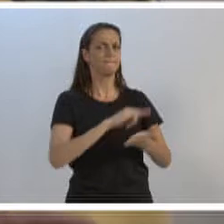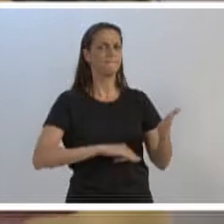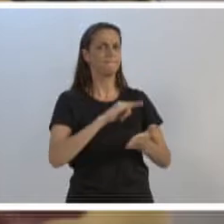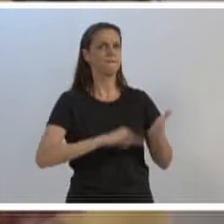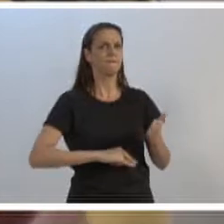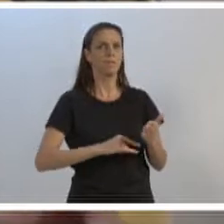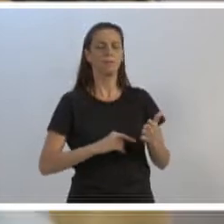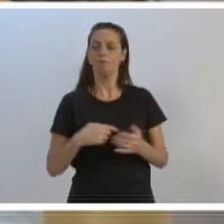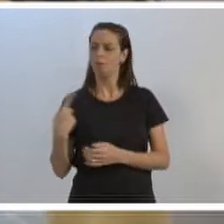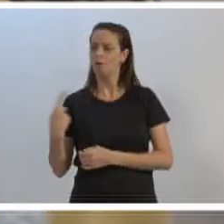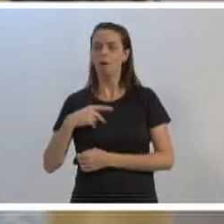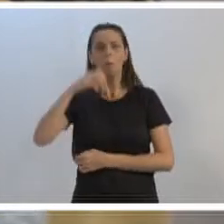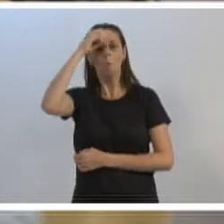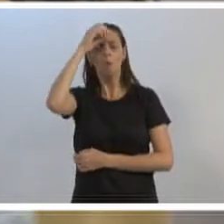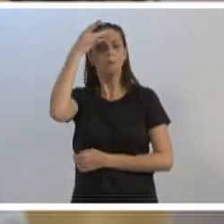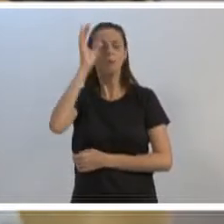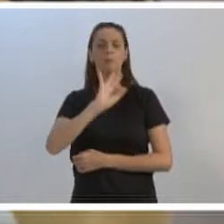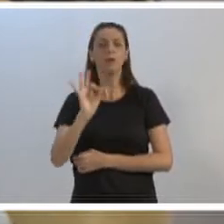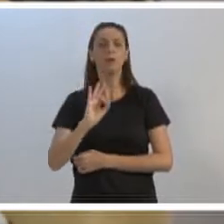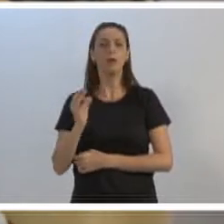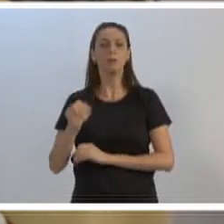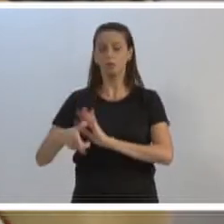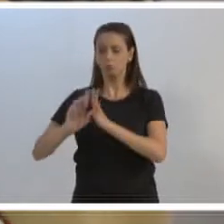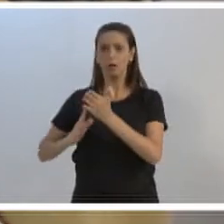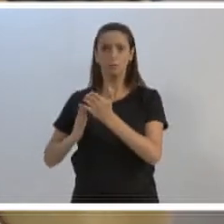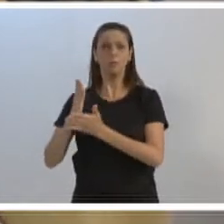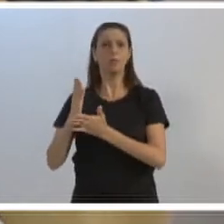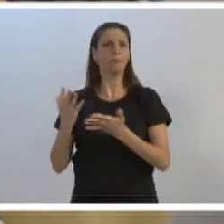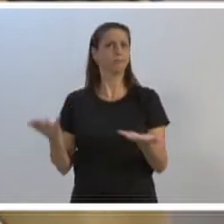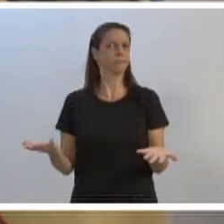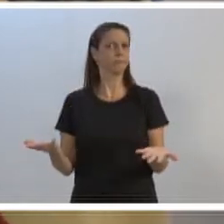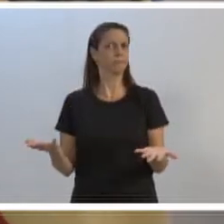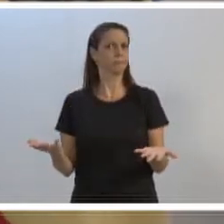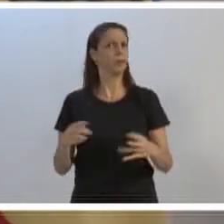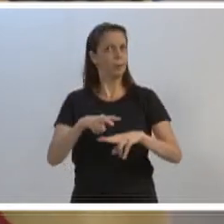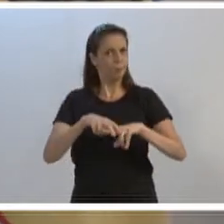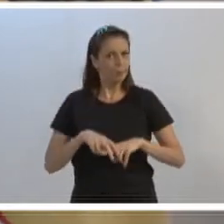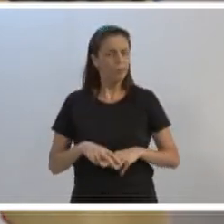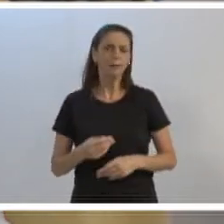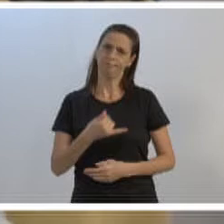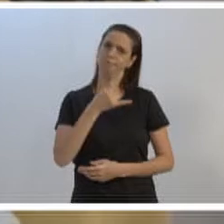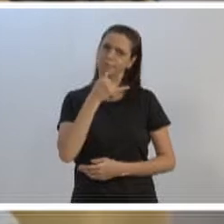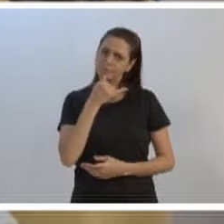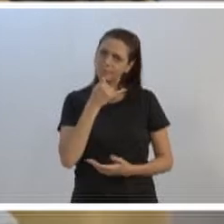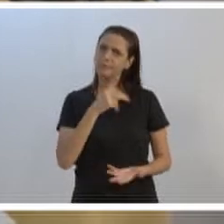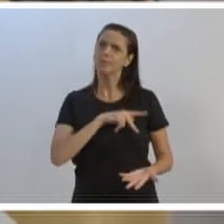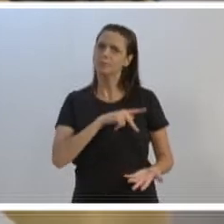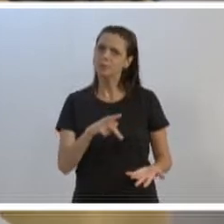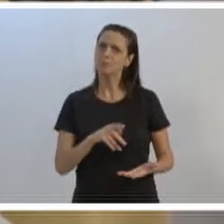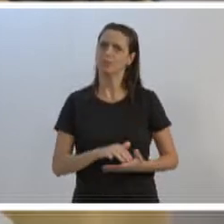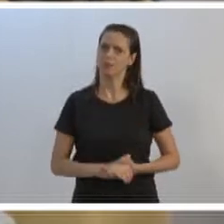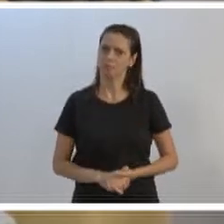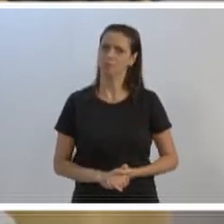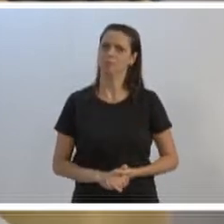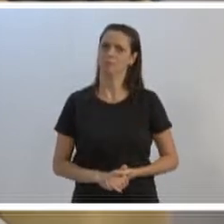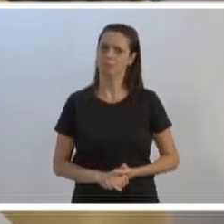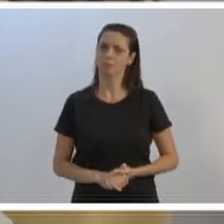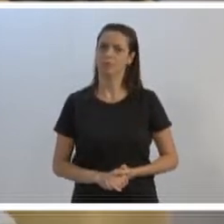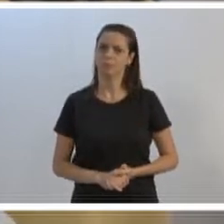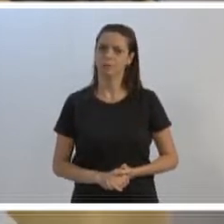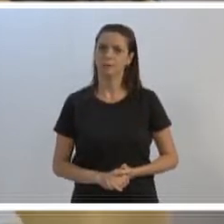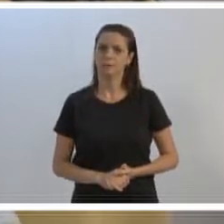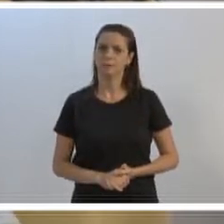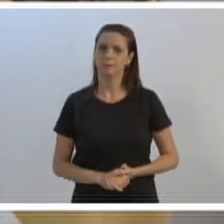aprovado nessa coisa. Então, a gente fica muito triste, presidente, até porque